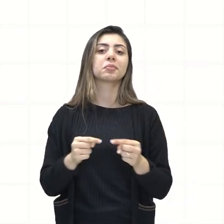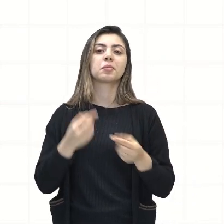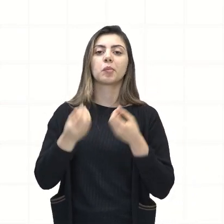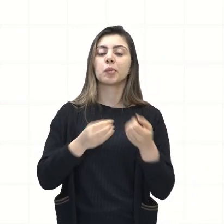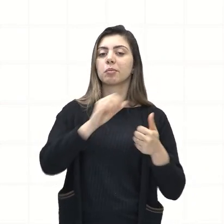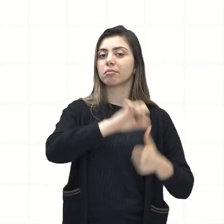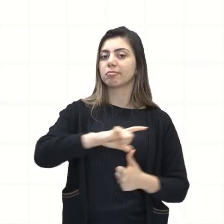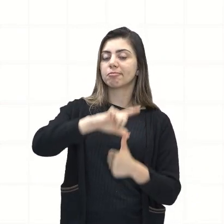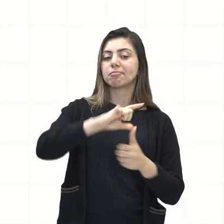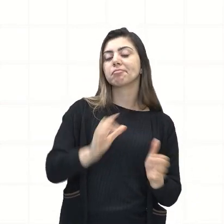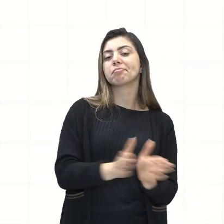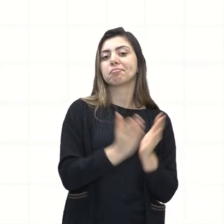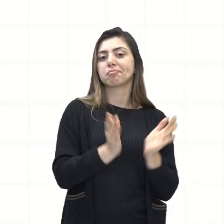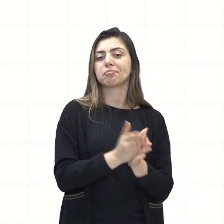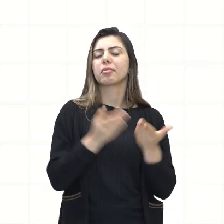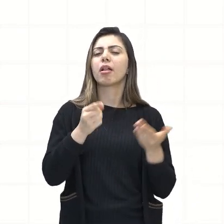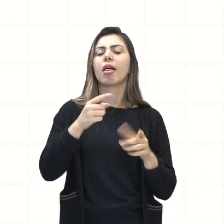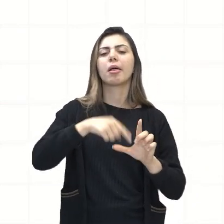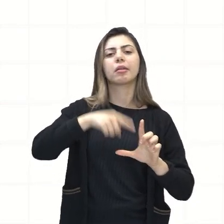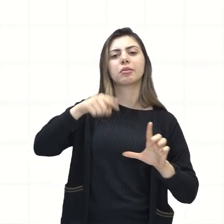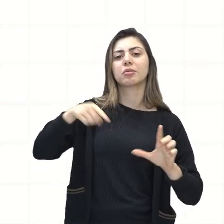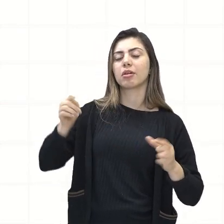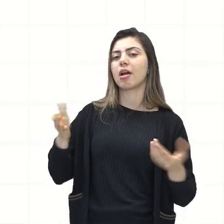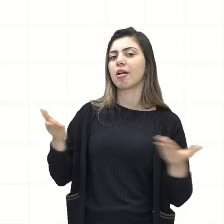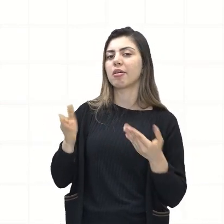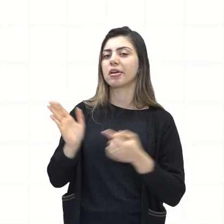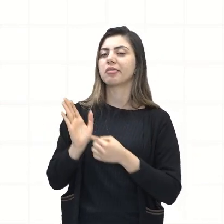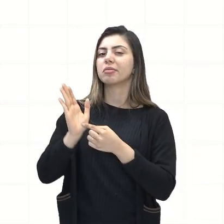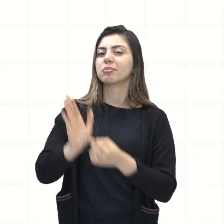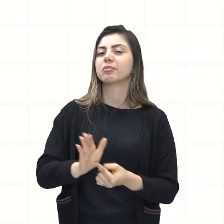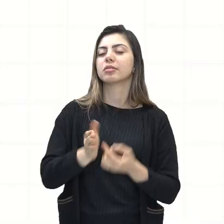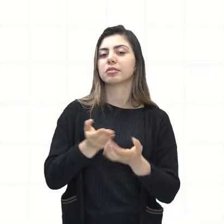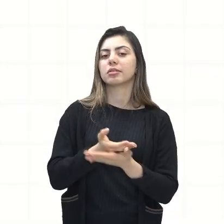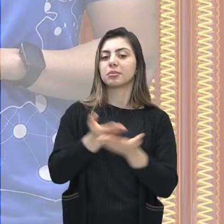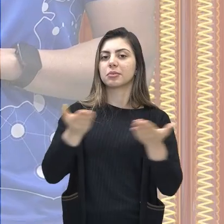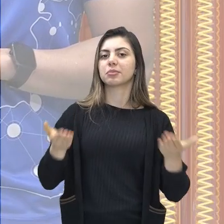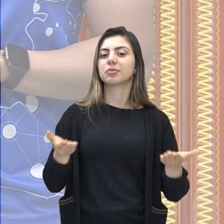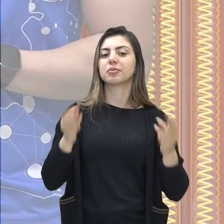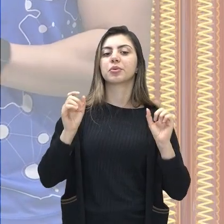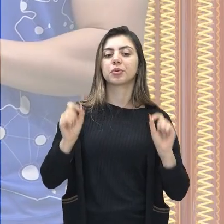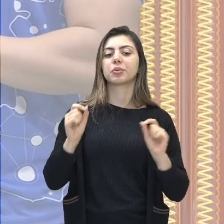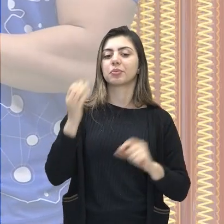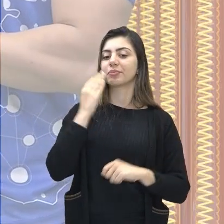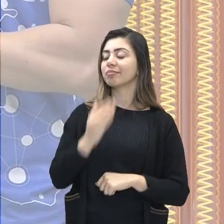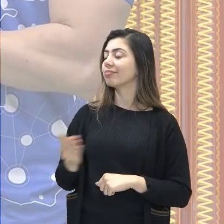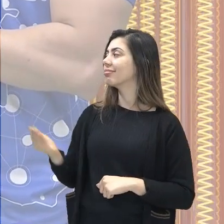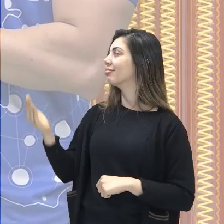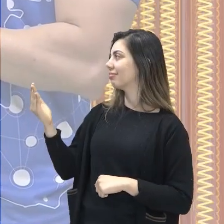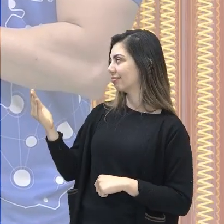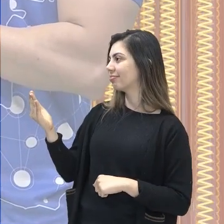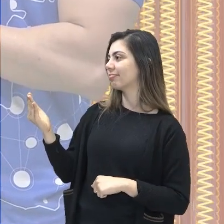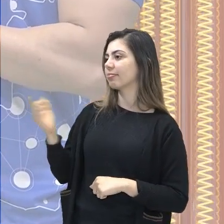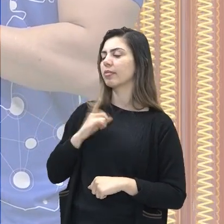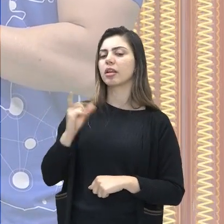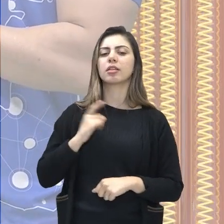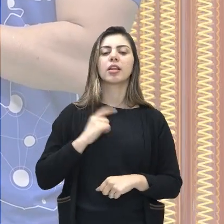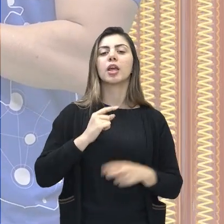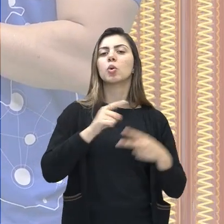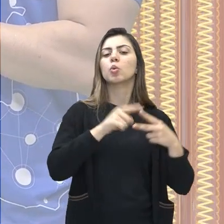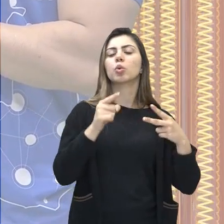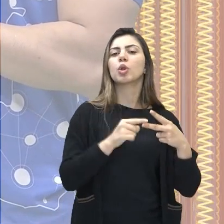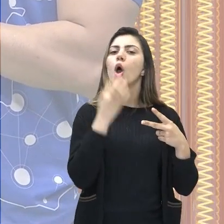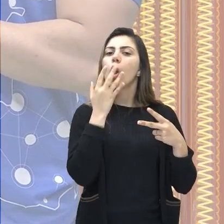América Latina. E nesse gráfico que eu vou apresentar para vocês neste momento aqui, nós temos duas barrinhas,